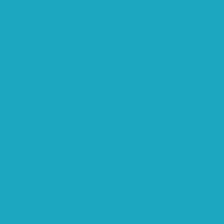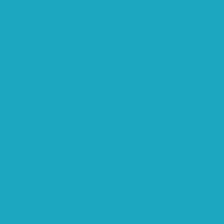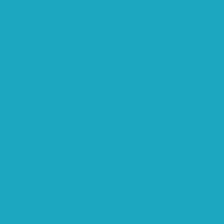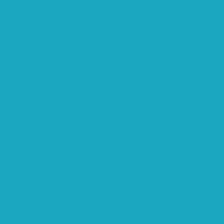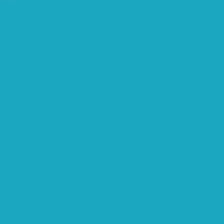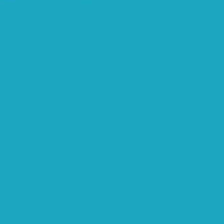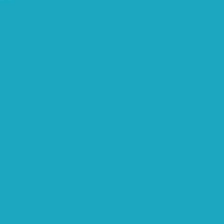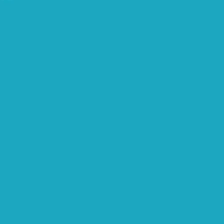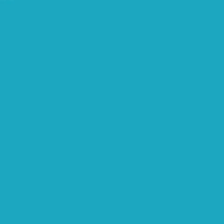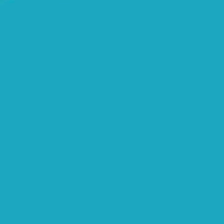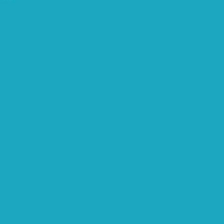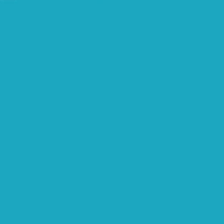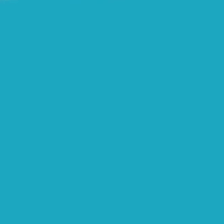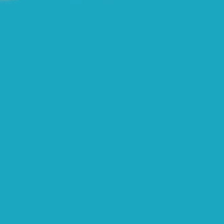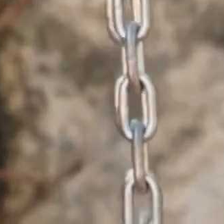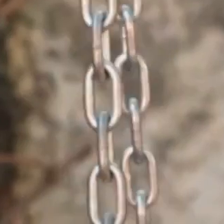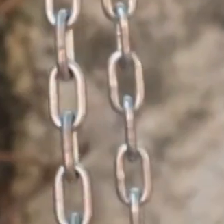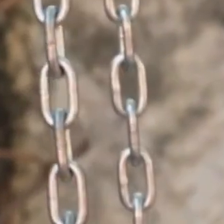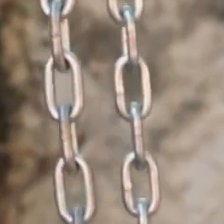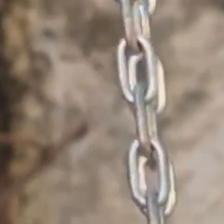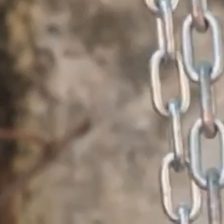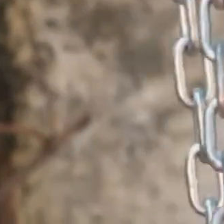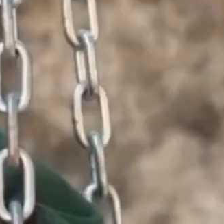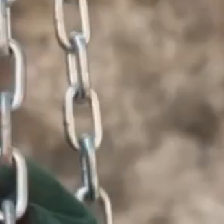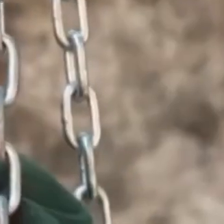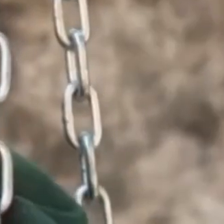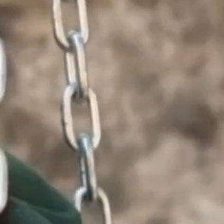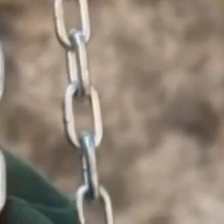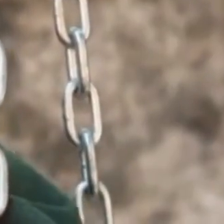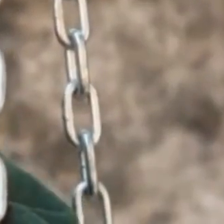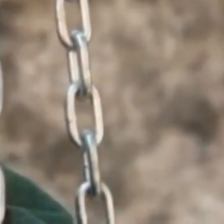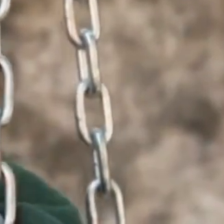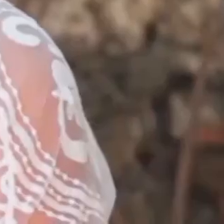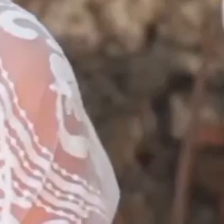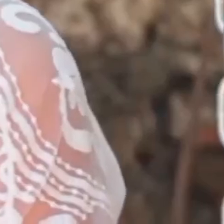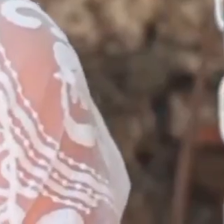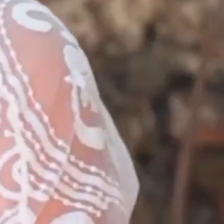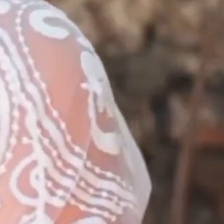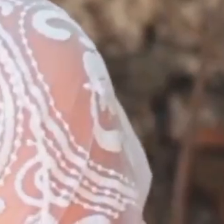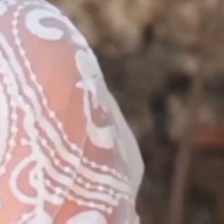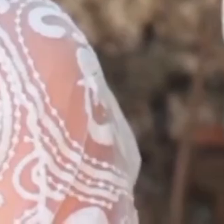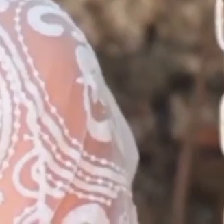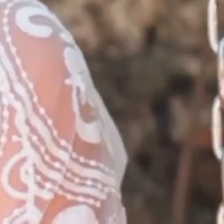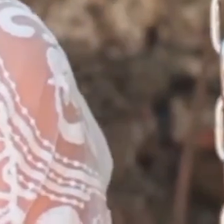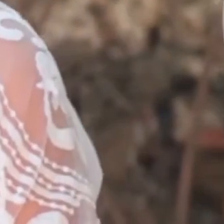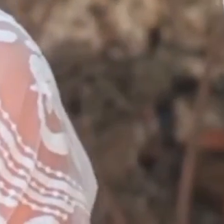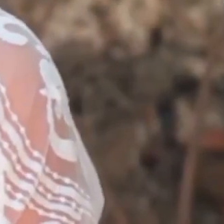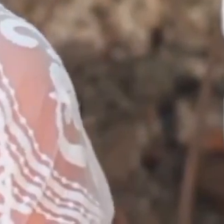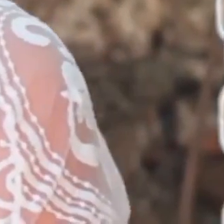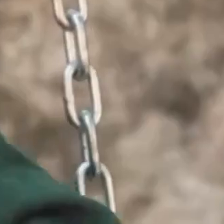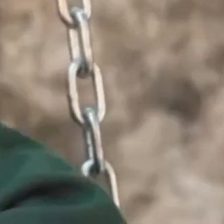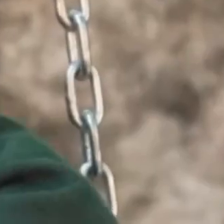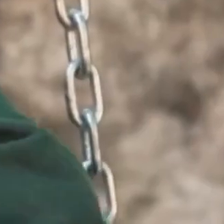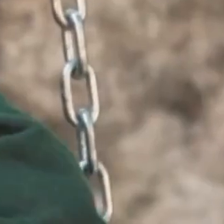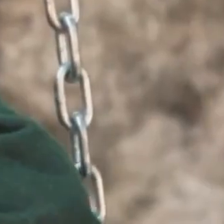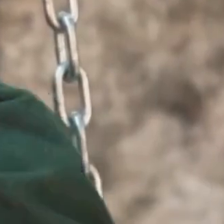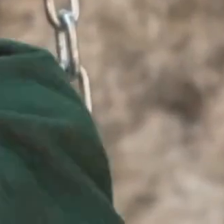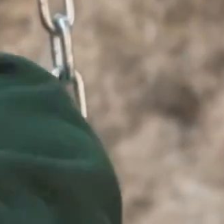Para você, o que é ser criança? Jogar bola, brincar, é fazer bagunça,